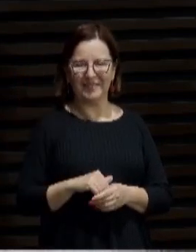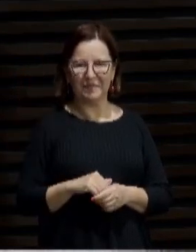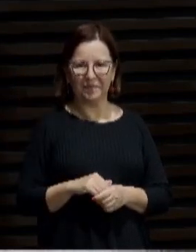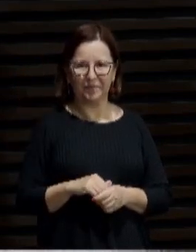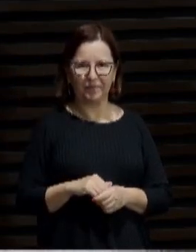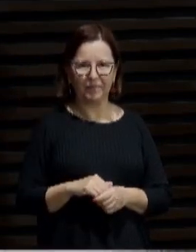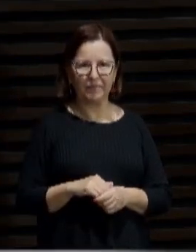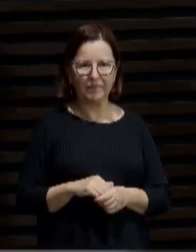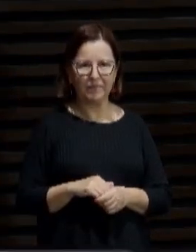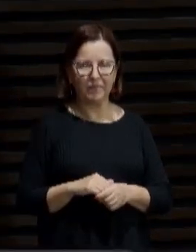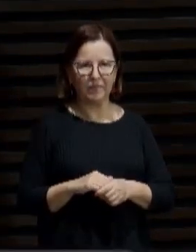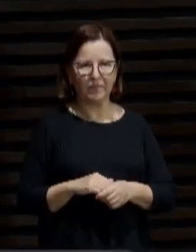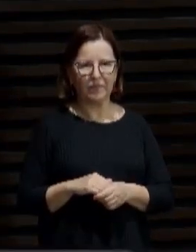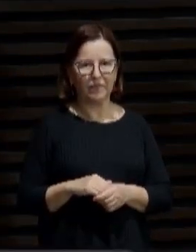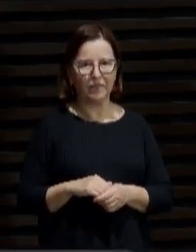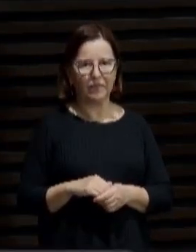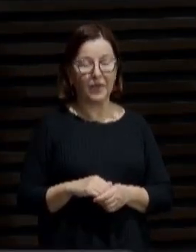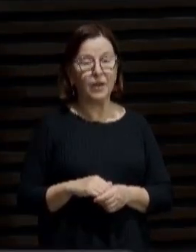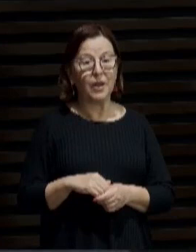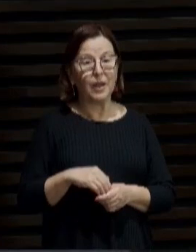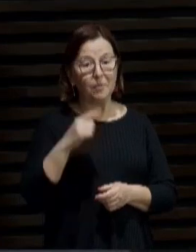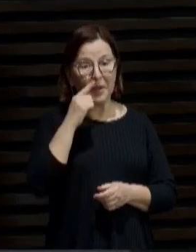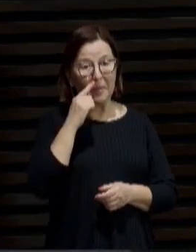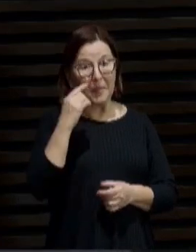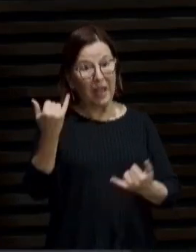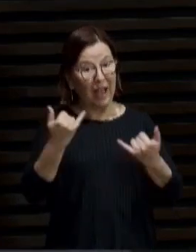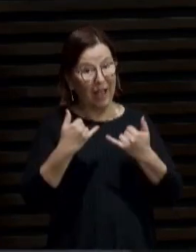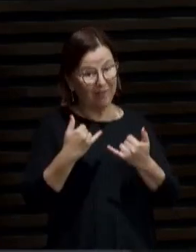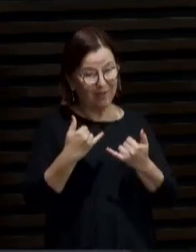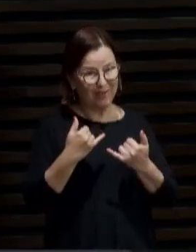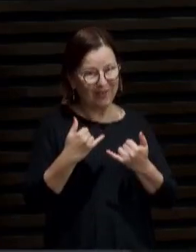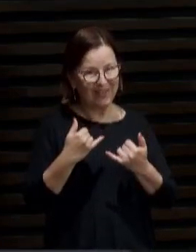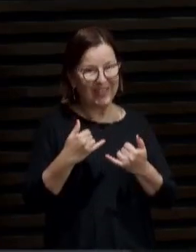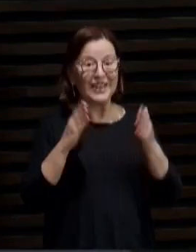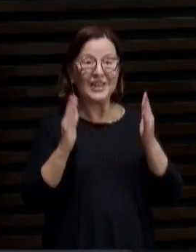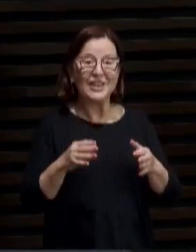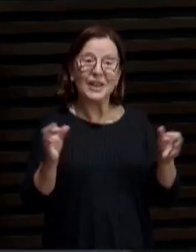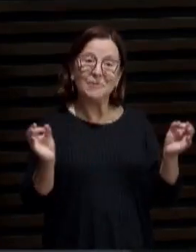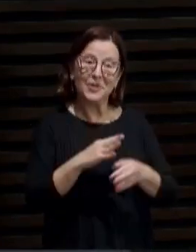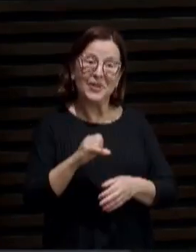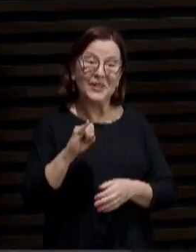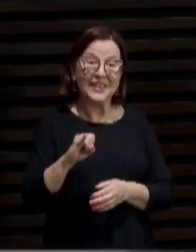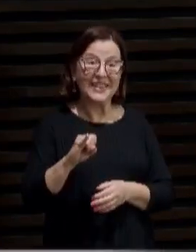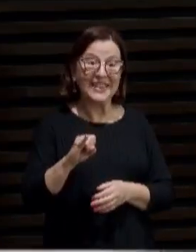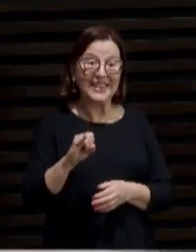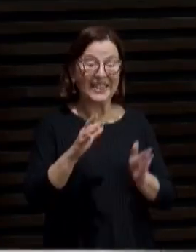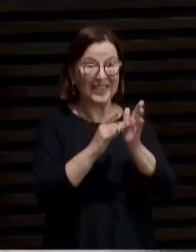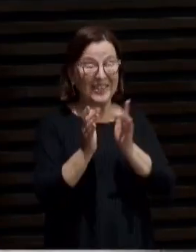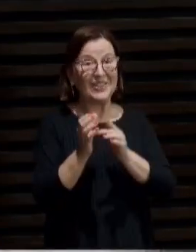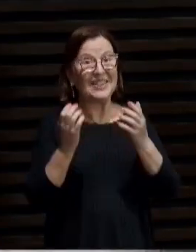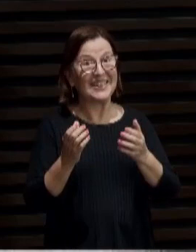meu pai havia dito naquela semana mesmo, como o Maurício falou, que ele estava pronto se Jesus quisesse vir buscá-lo, que